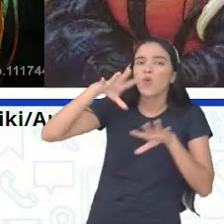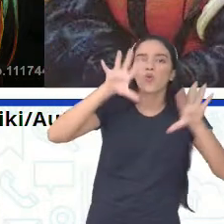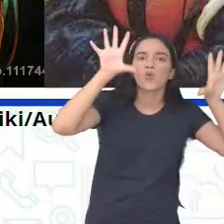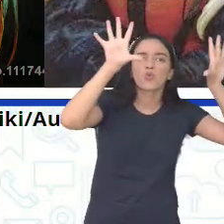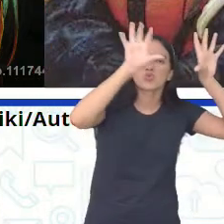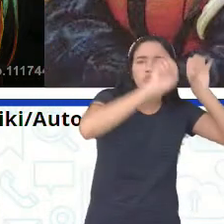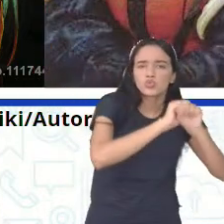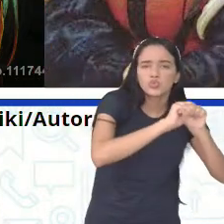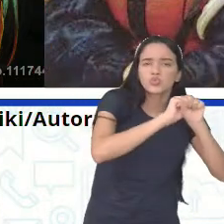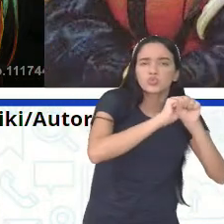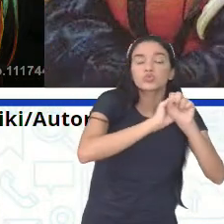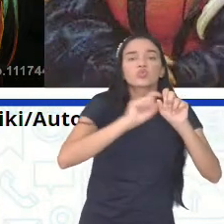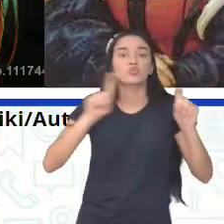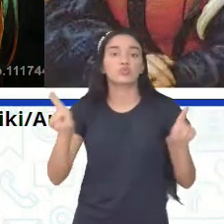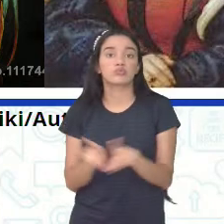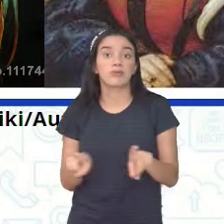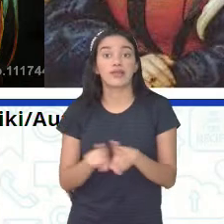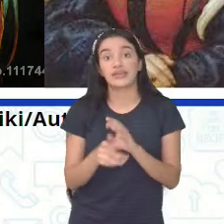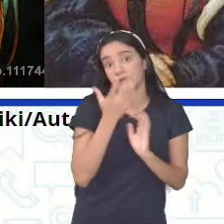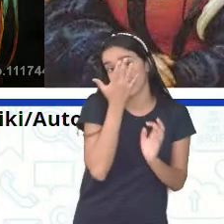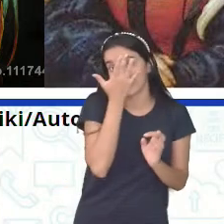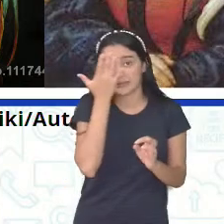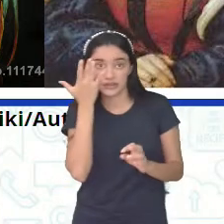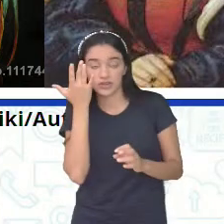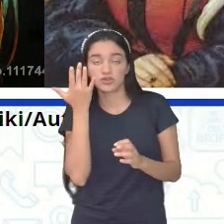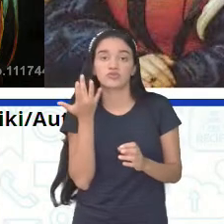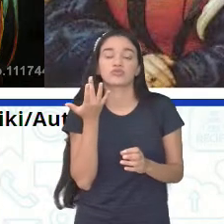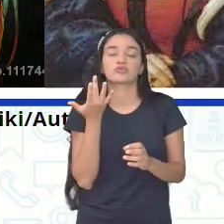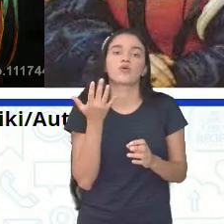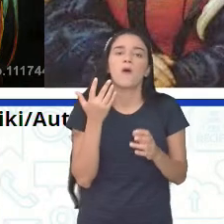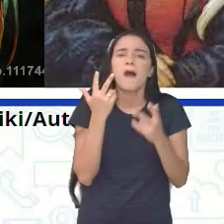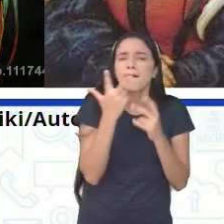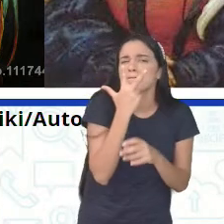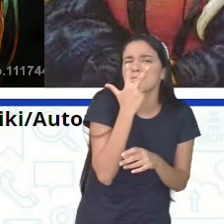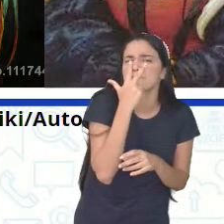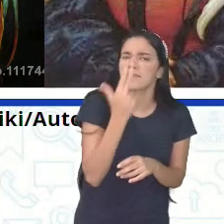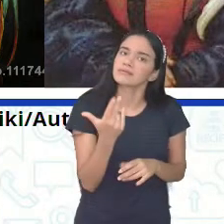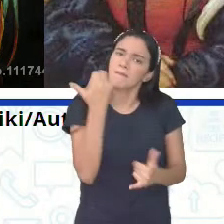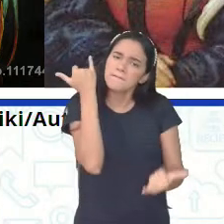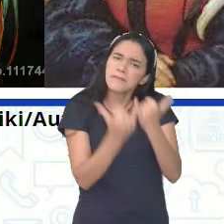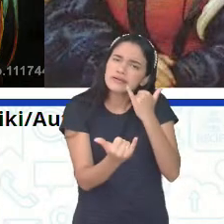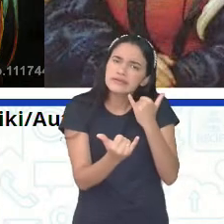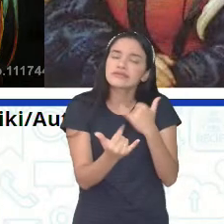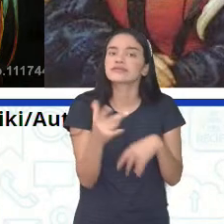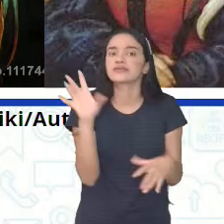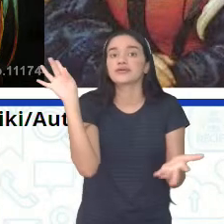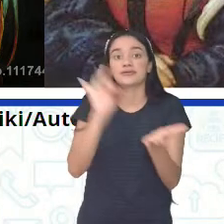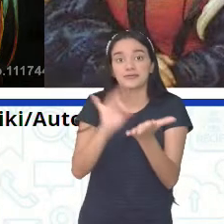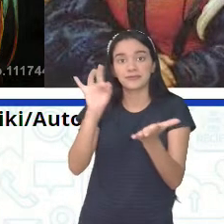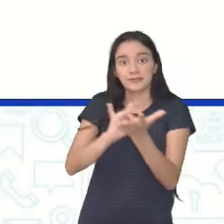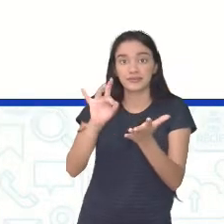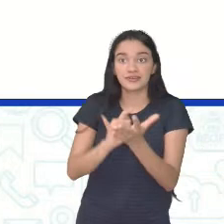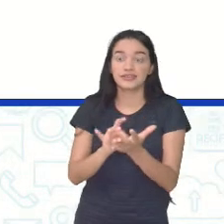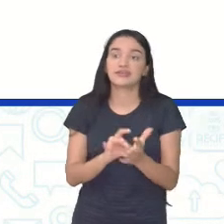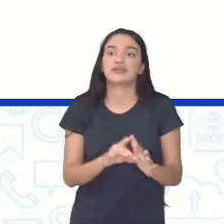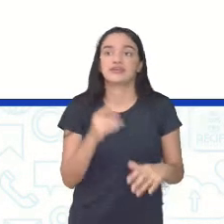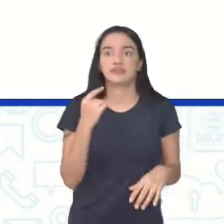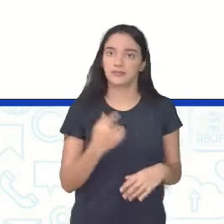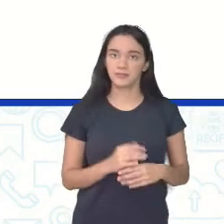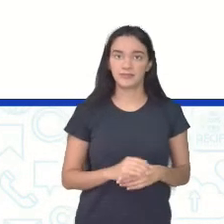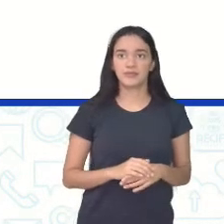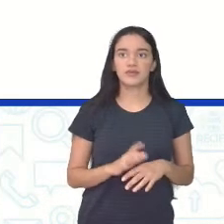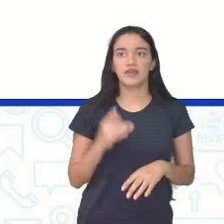quando era menina ainda e levou uma vida de muito sofrimento, até porque naquela época não tinha a tecnologia que a gente tem hoje. Não tinha medicação contra a dores.